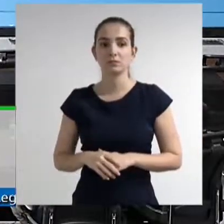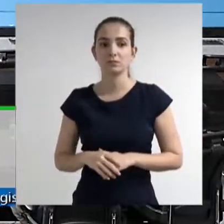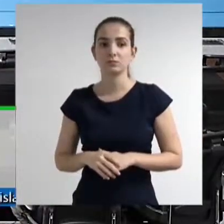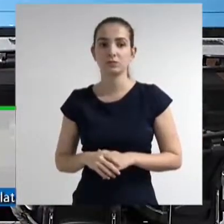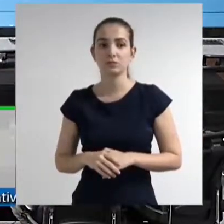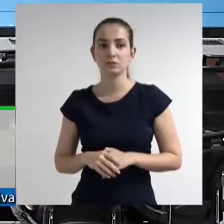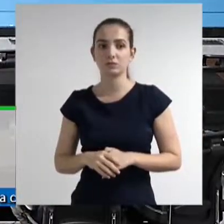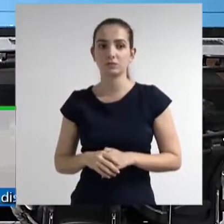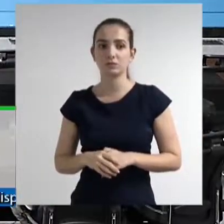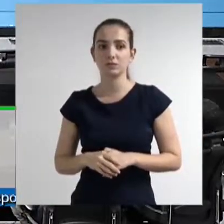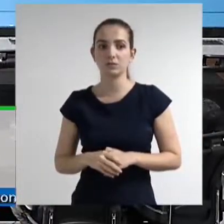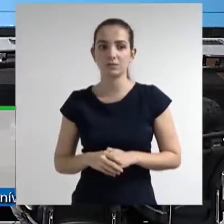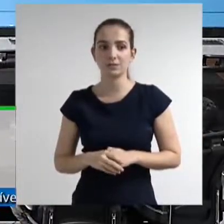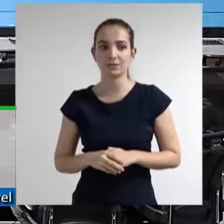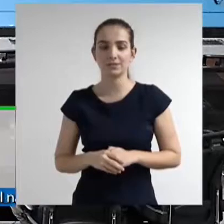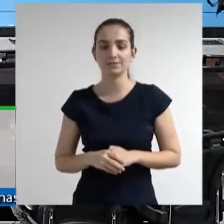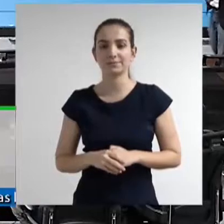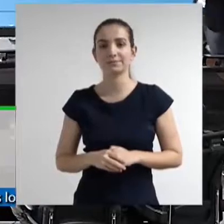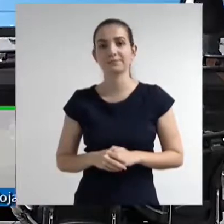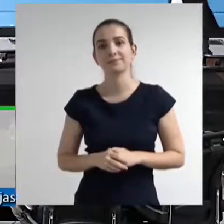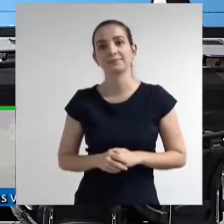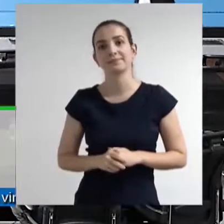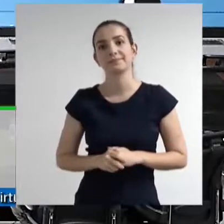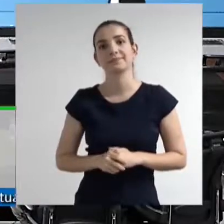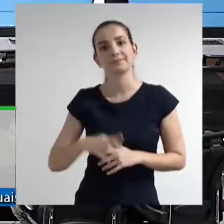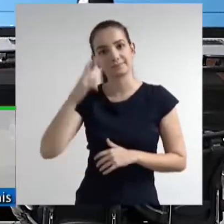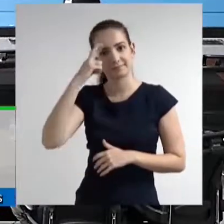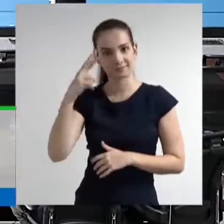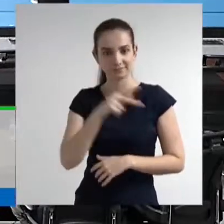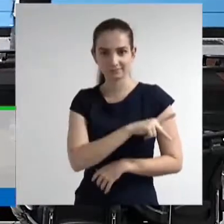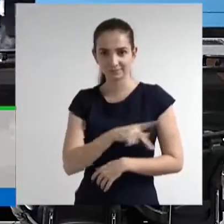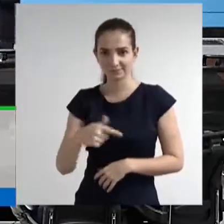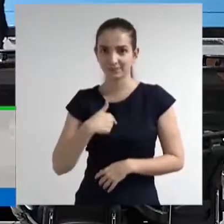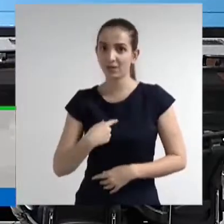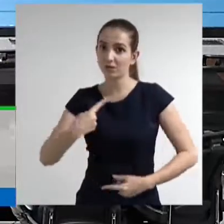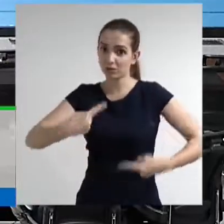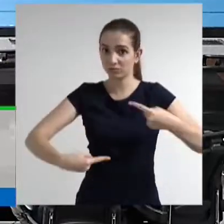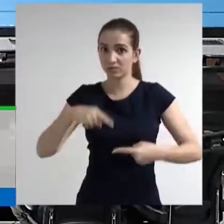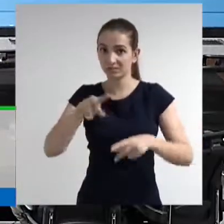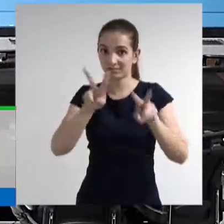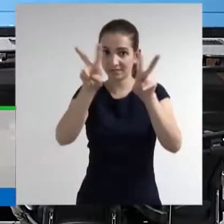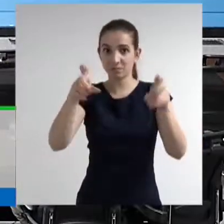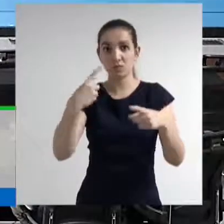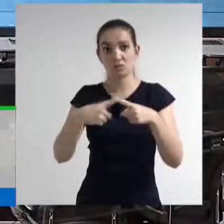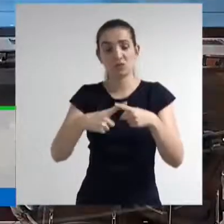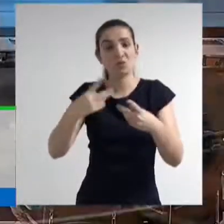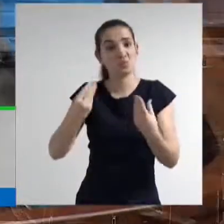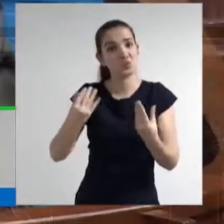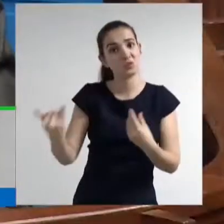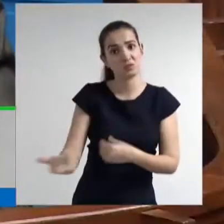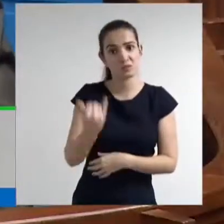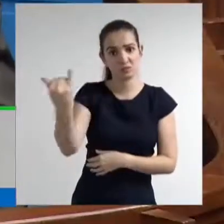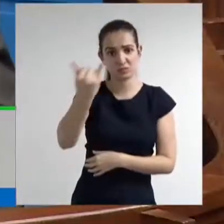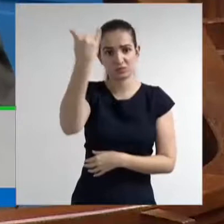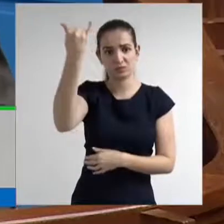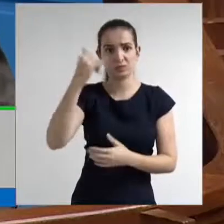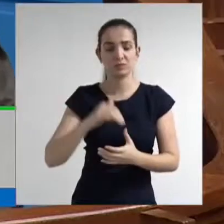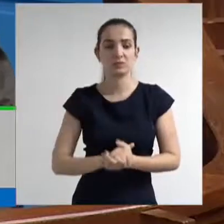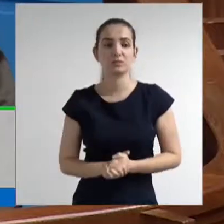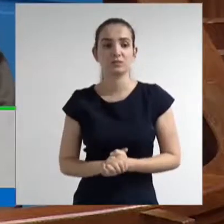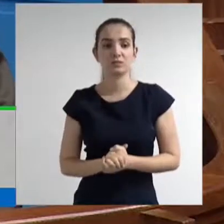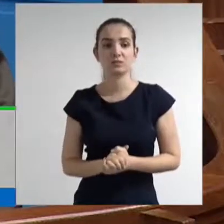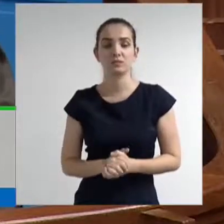discutir. Senhor presidente, eu vou discutir essa questão porque ela é extremamente importante e eu acho que